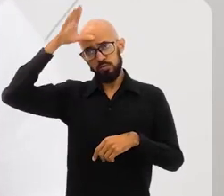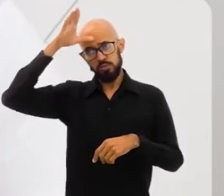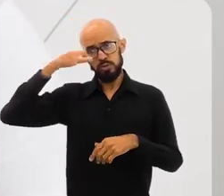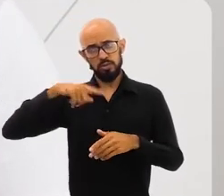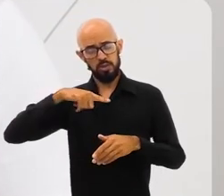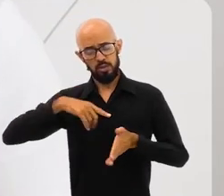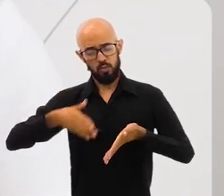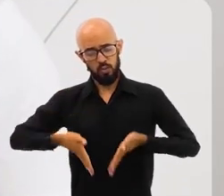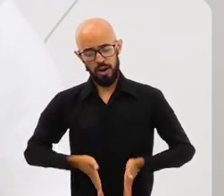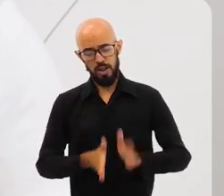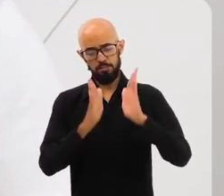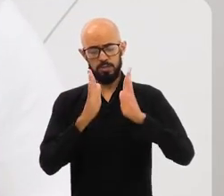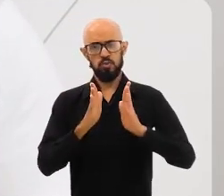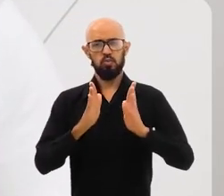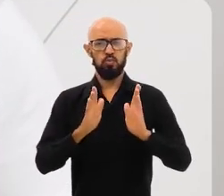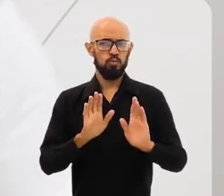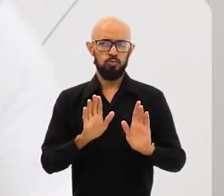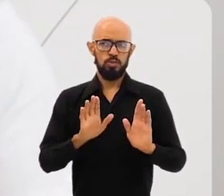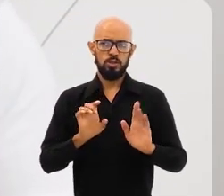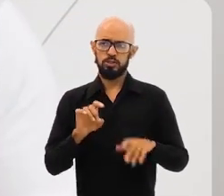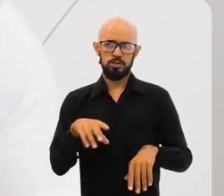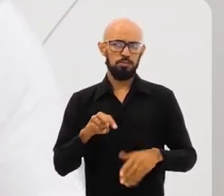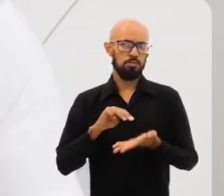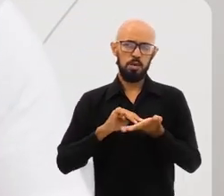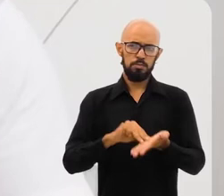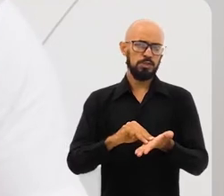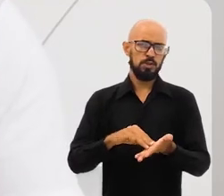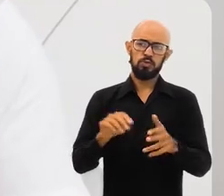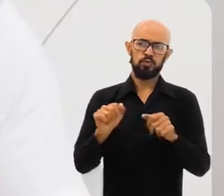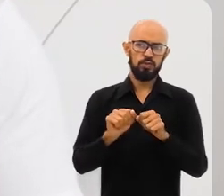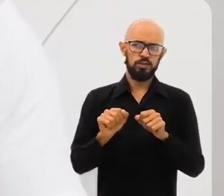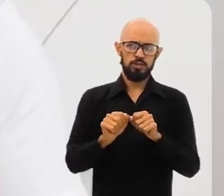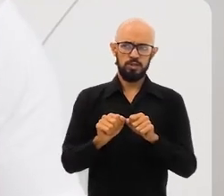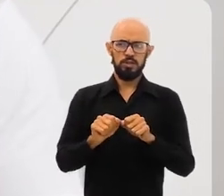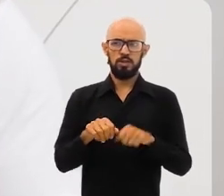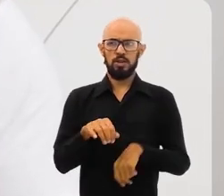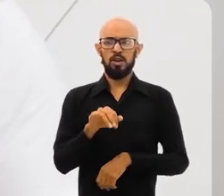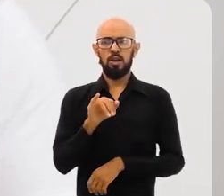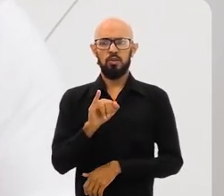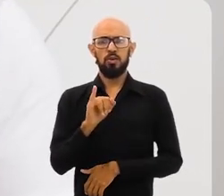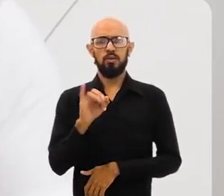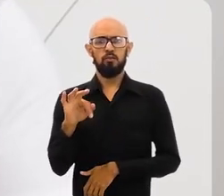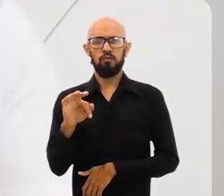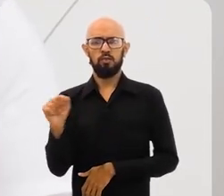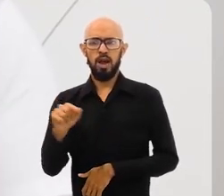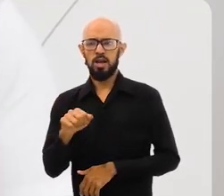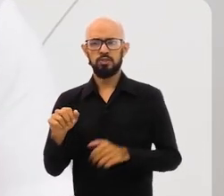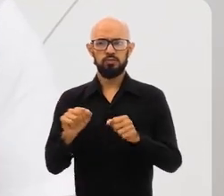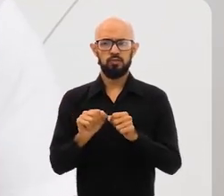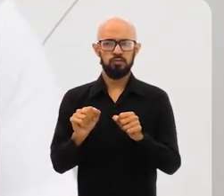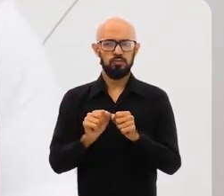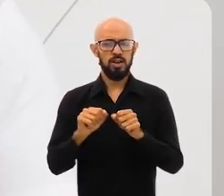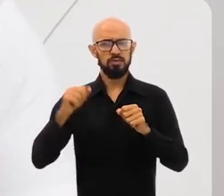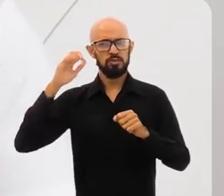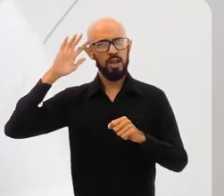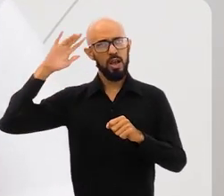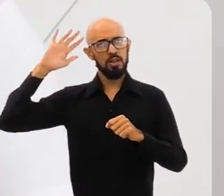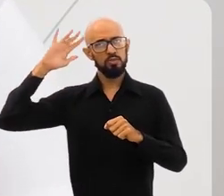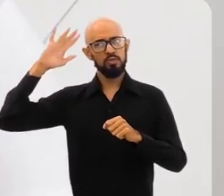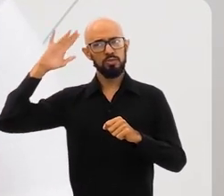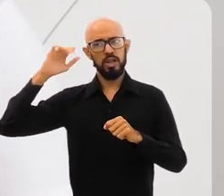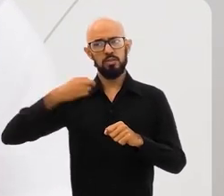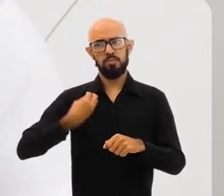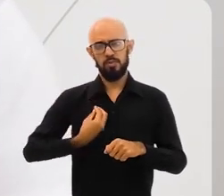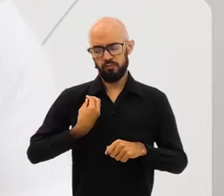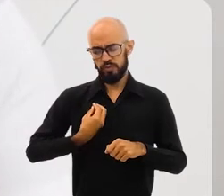um caminho para te olhar então é sempre uma missão a ser cumprida e faz coloca sempre para raciocinar Na verdade uma